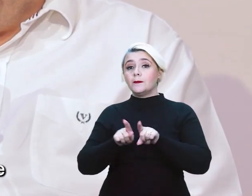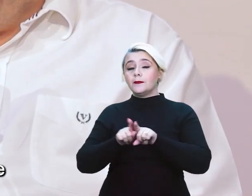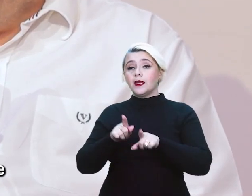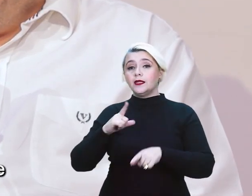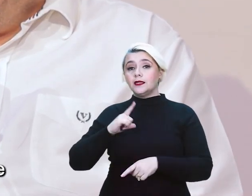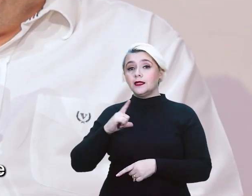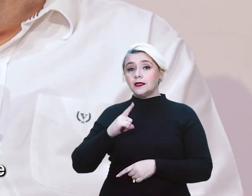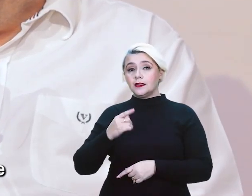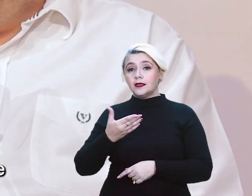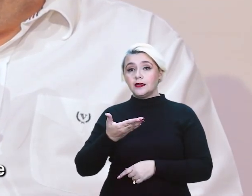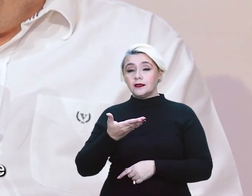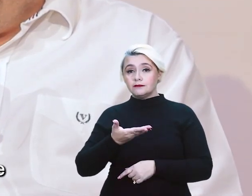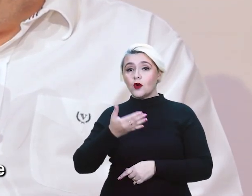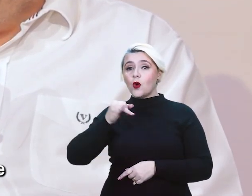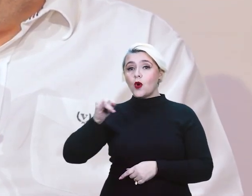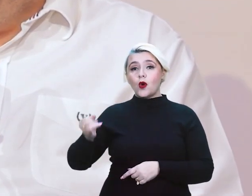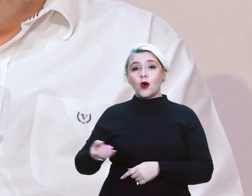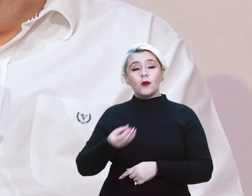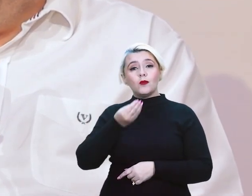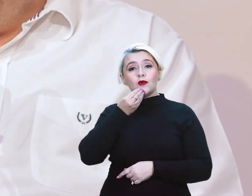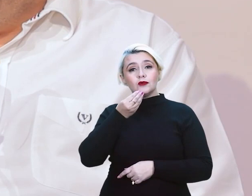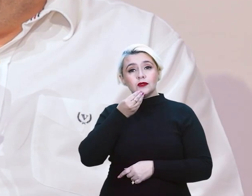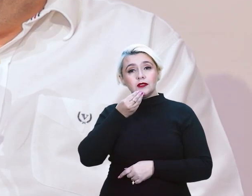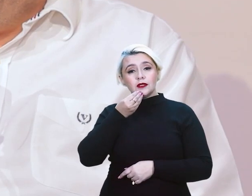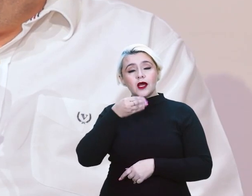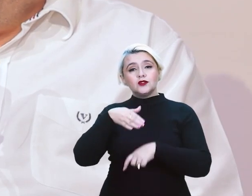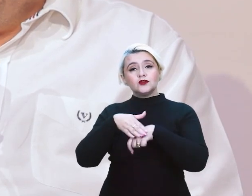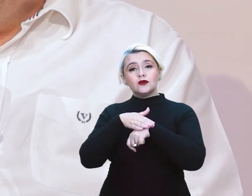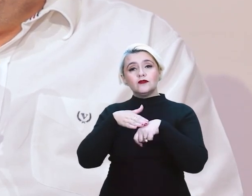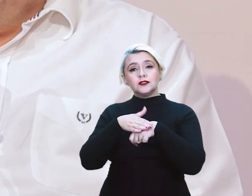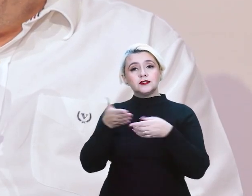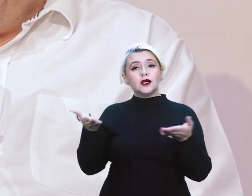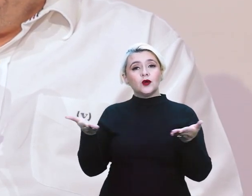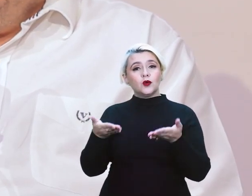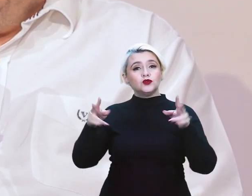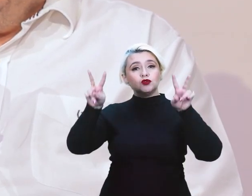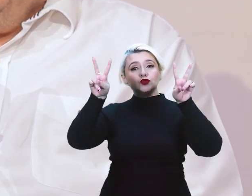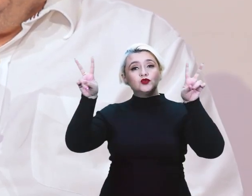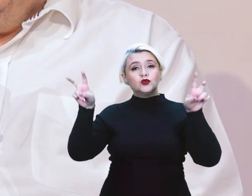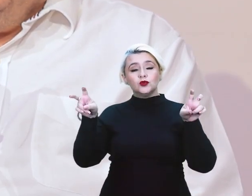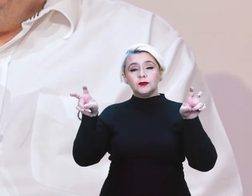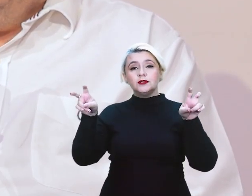aqui a oportunidade de dialogar hoje sobre